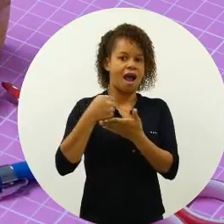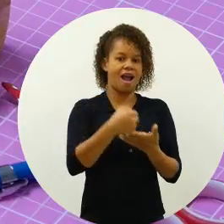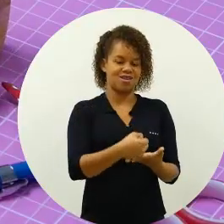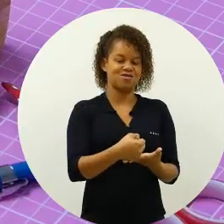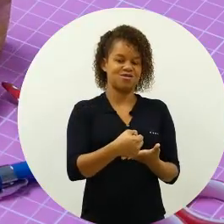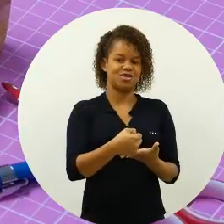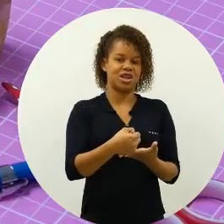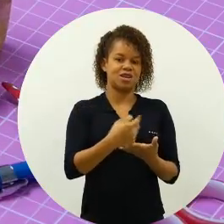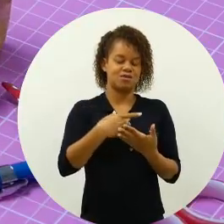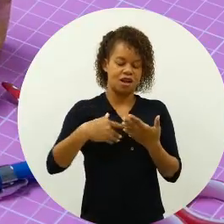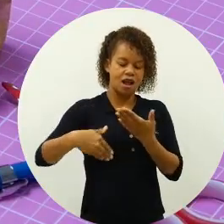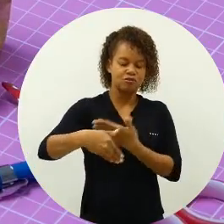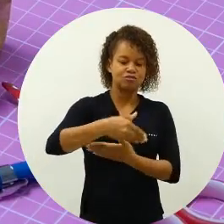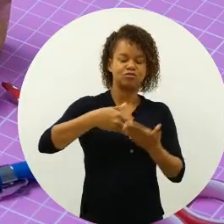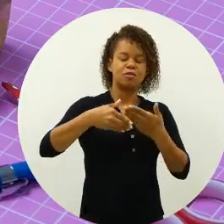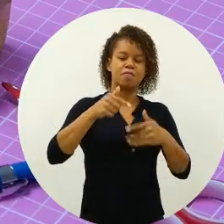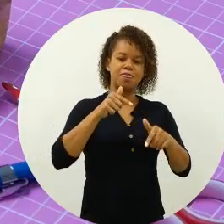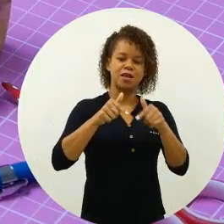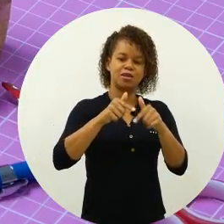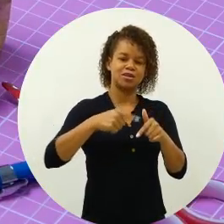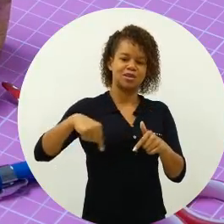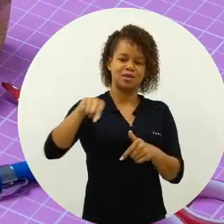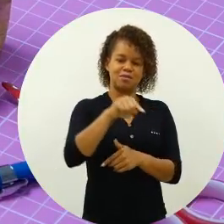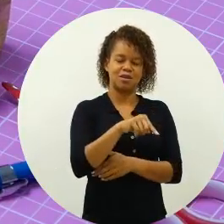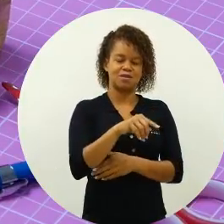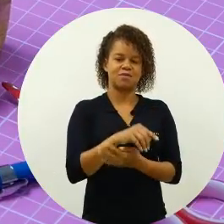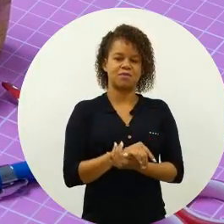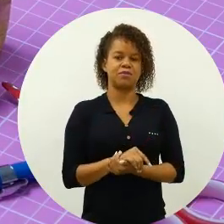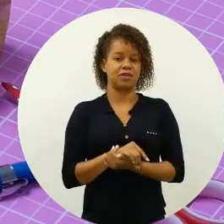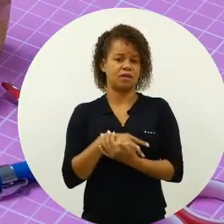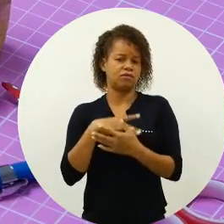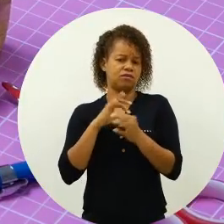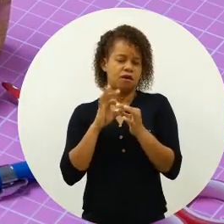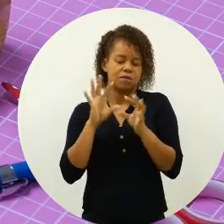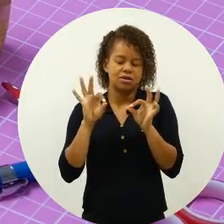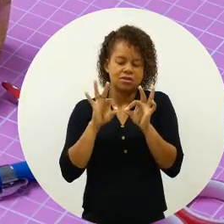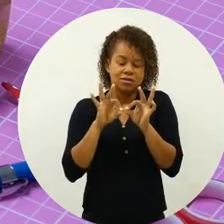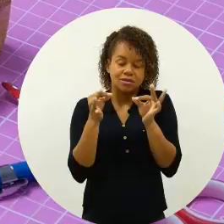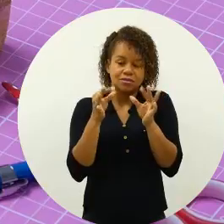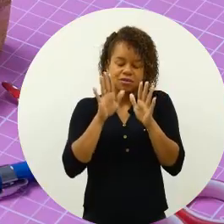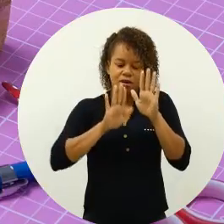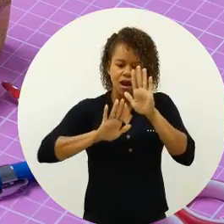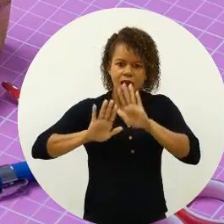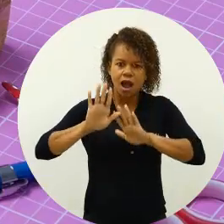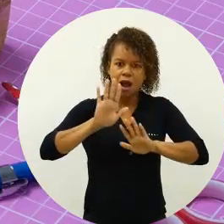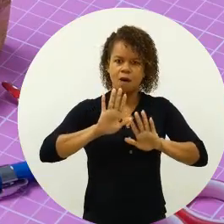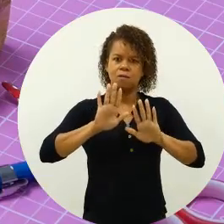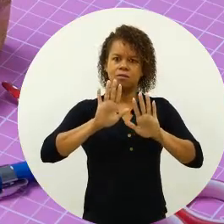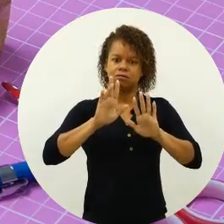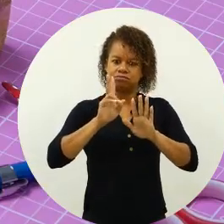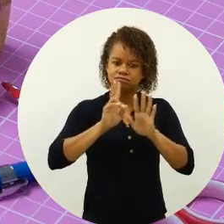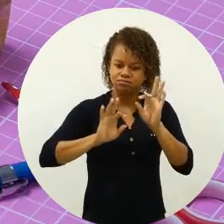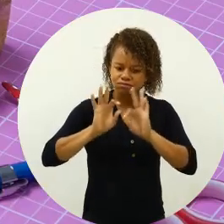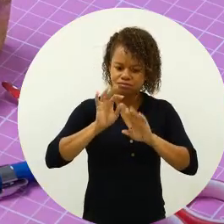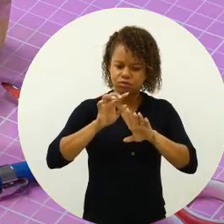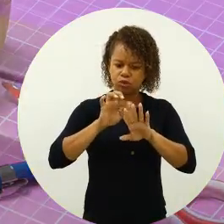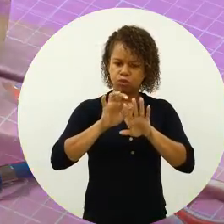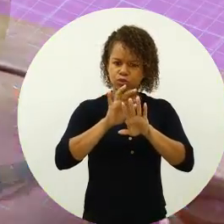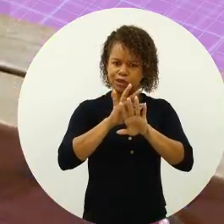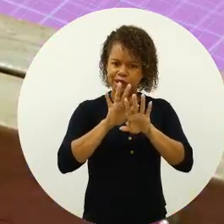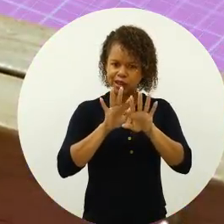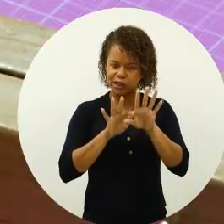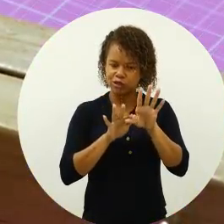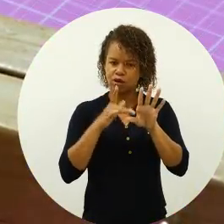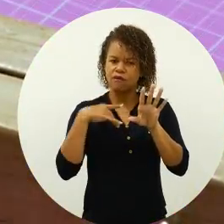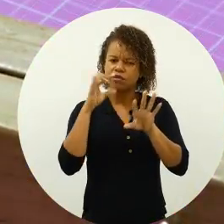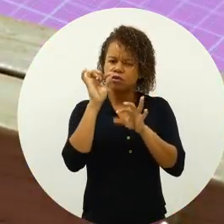prensa que vai contribuir para o nosso trabalho. Então, de forma delicada, tomando cuidado com o dedo, nós vamos